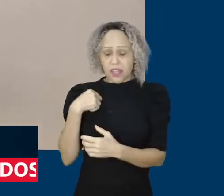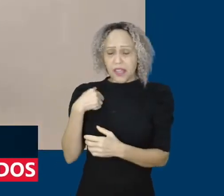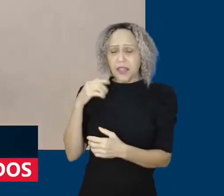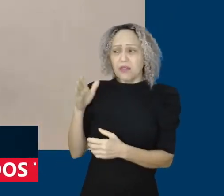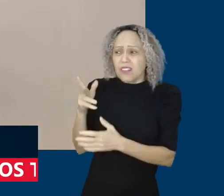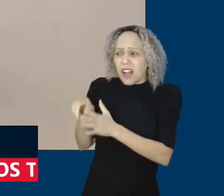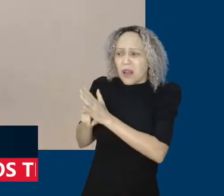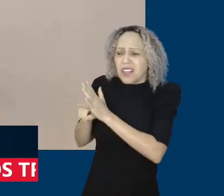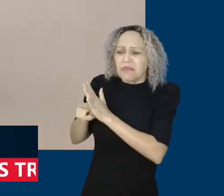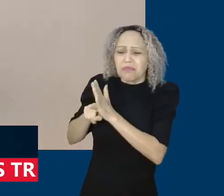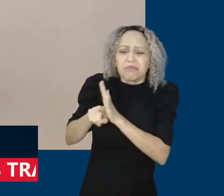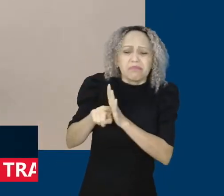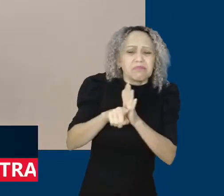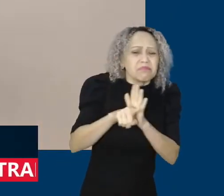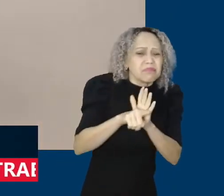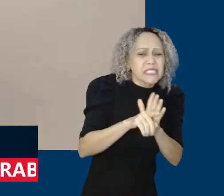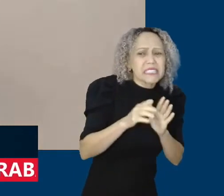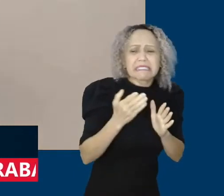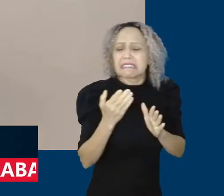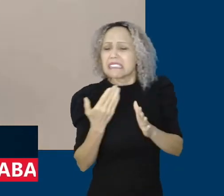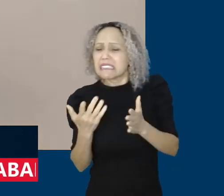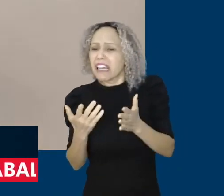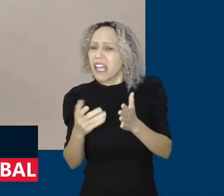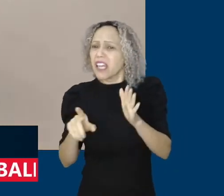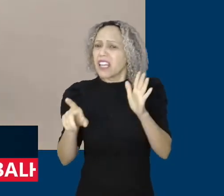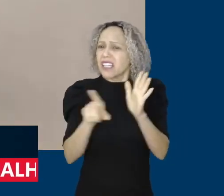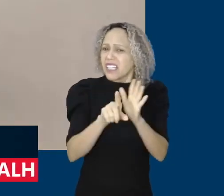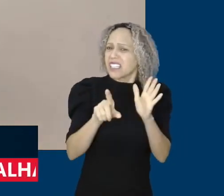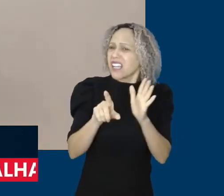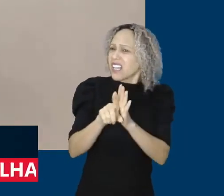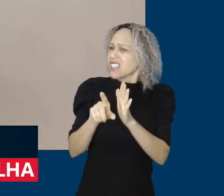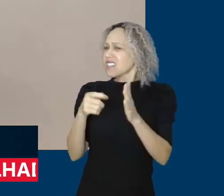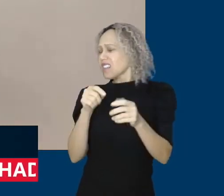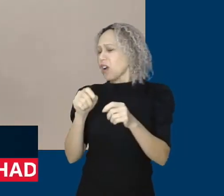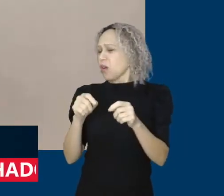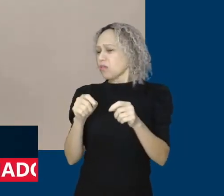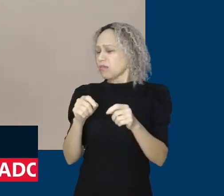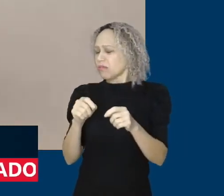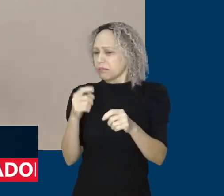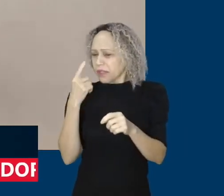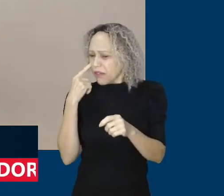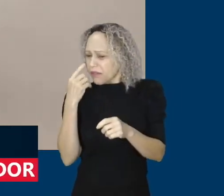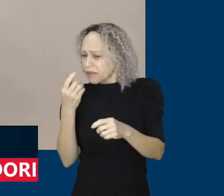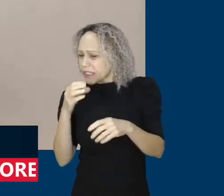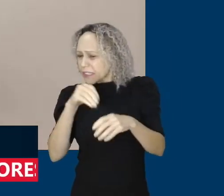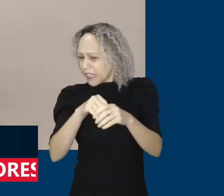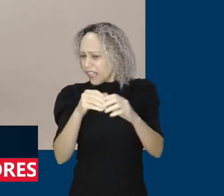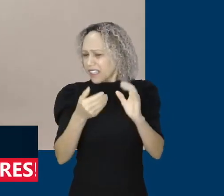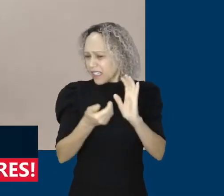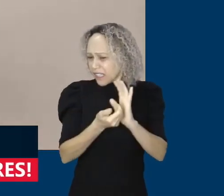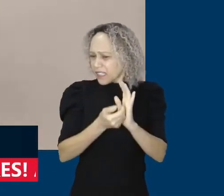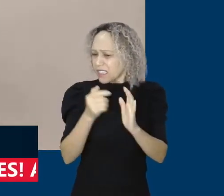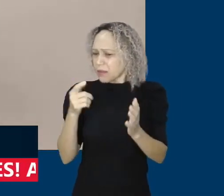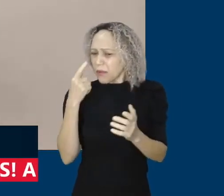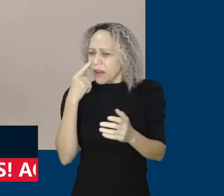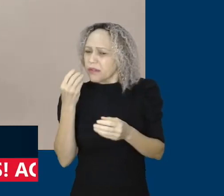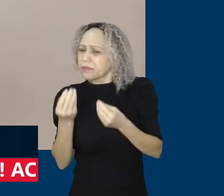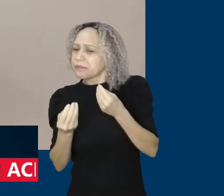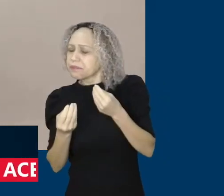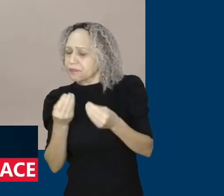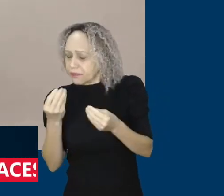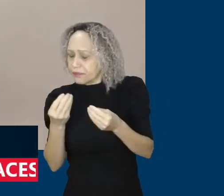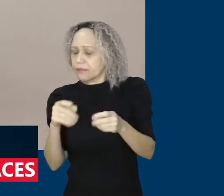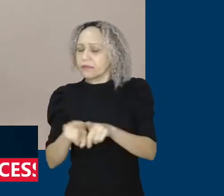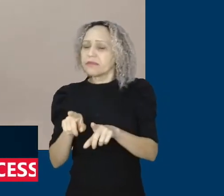vamos também pensar essa agenda, discutir com as entidades como tocar essa agenda. E tem uma série de iniciativas em relação a